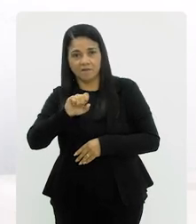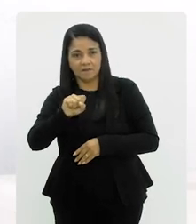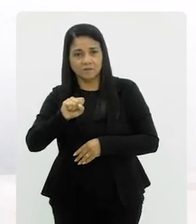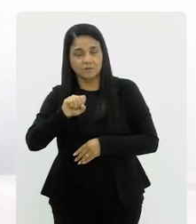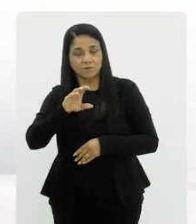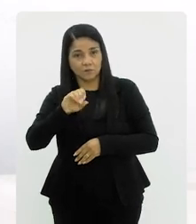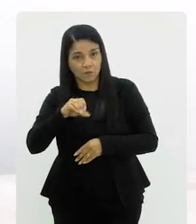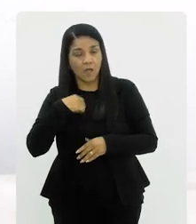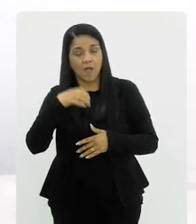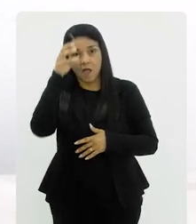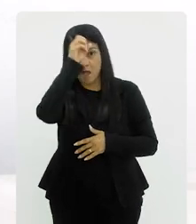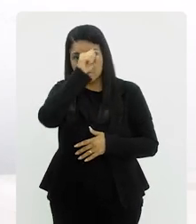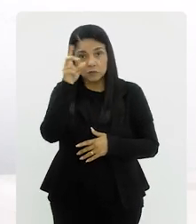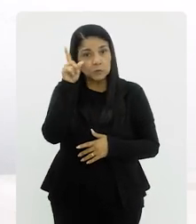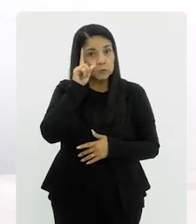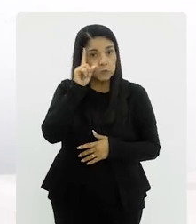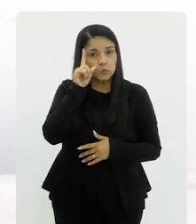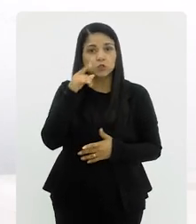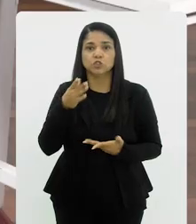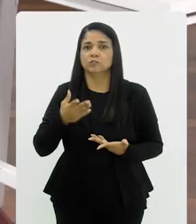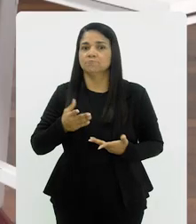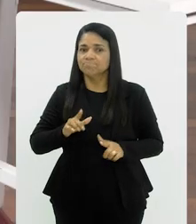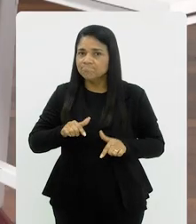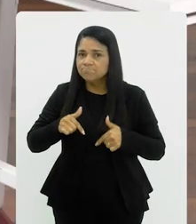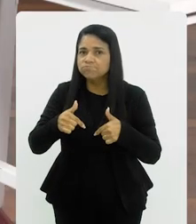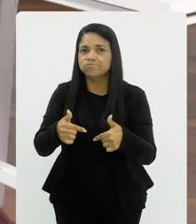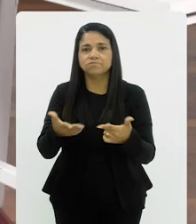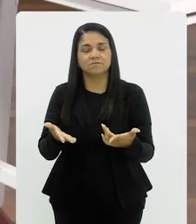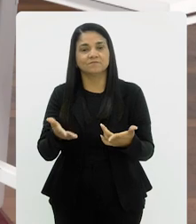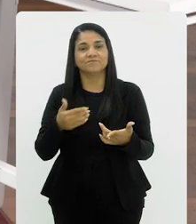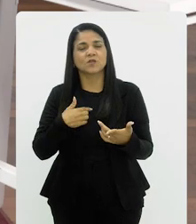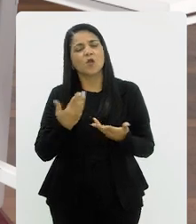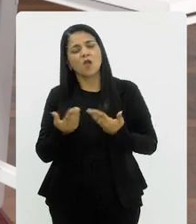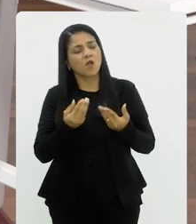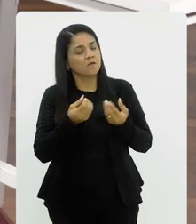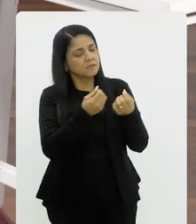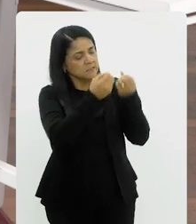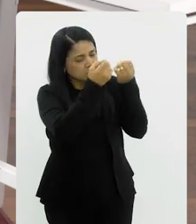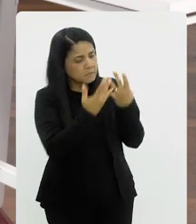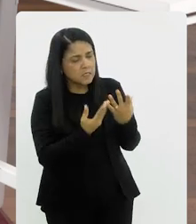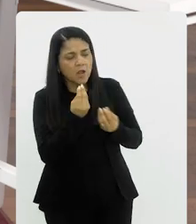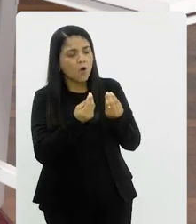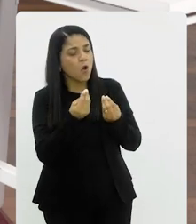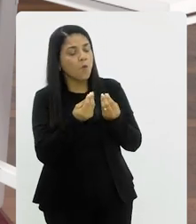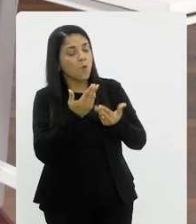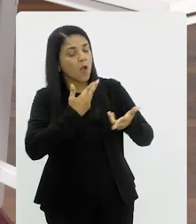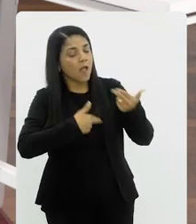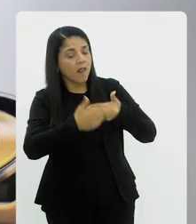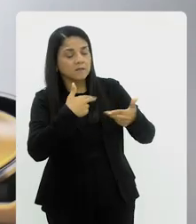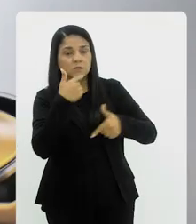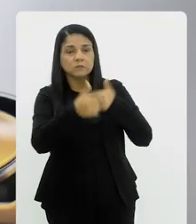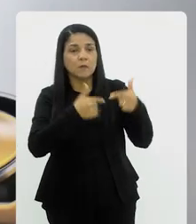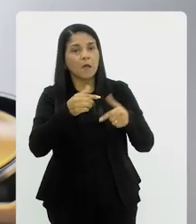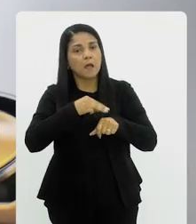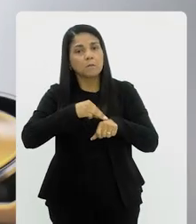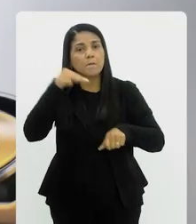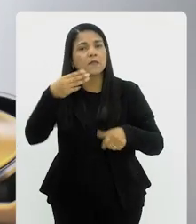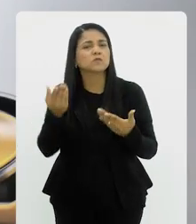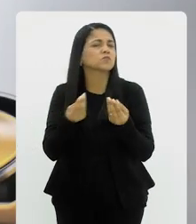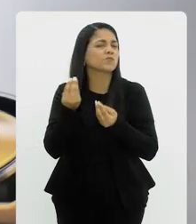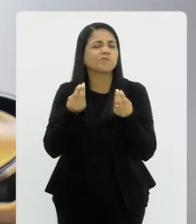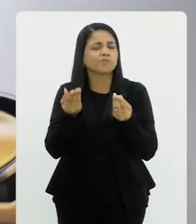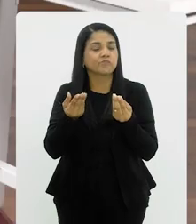na raça, no dia a dia. Ô Danilo, fala um pouco pra gente como é essa tua relação com o trabalho. Qual é o teu método de